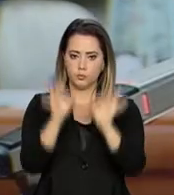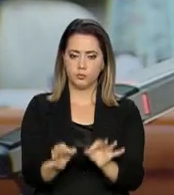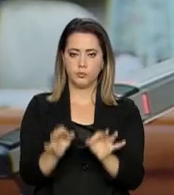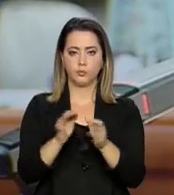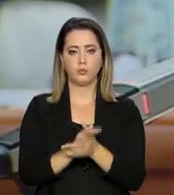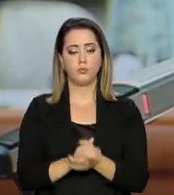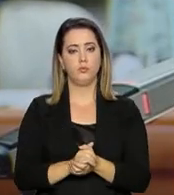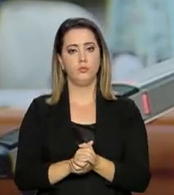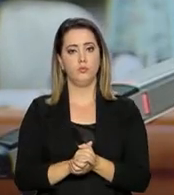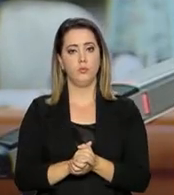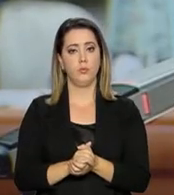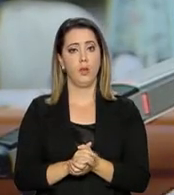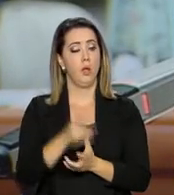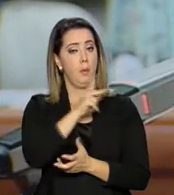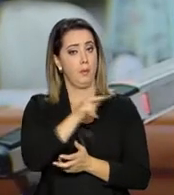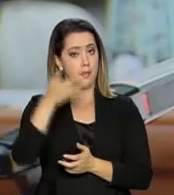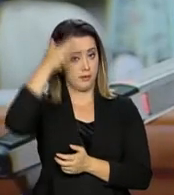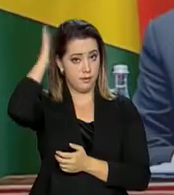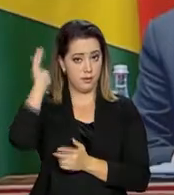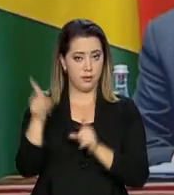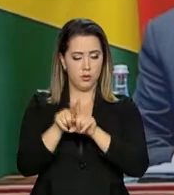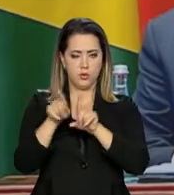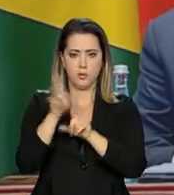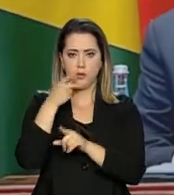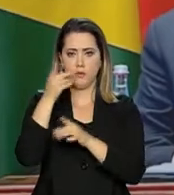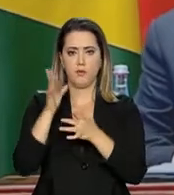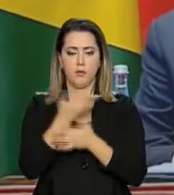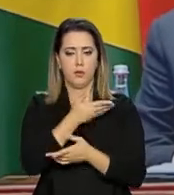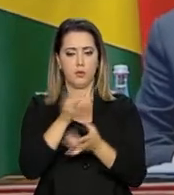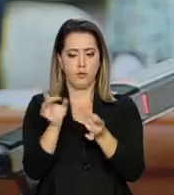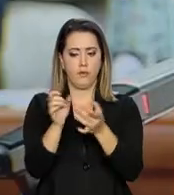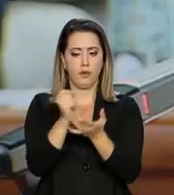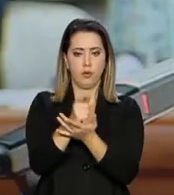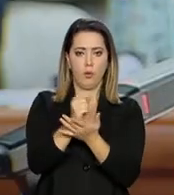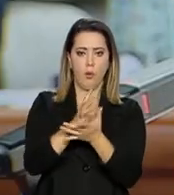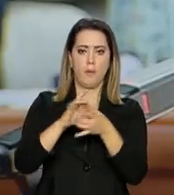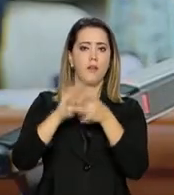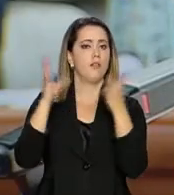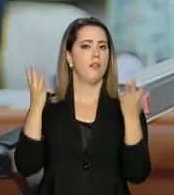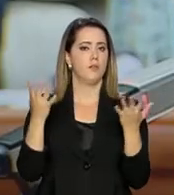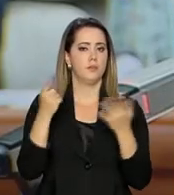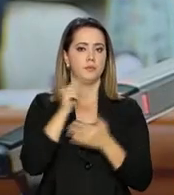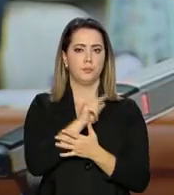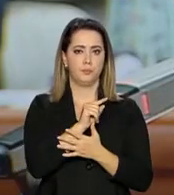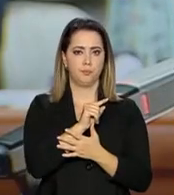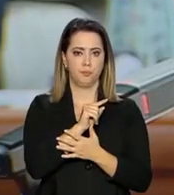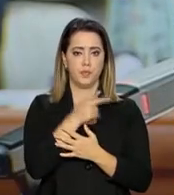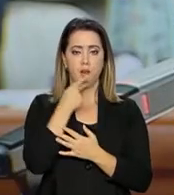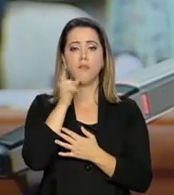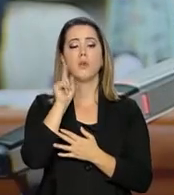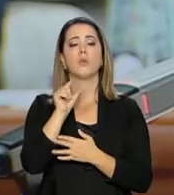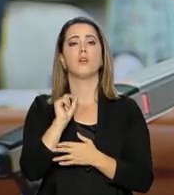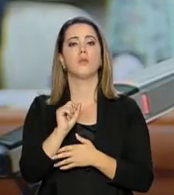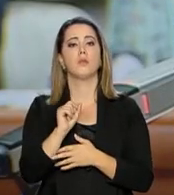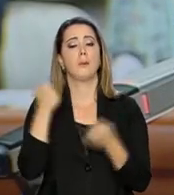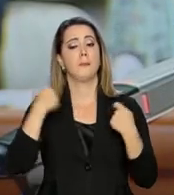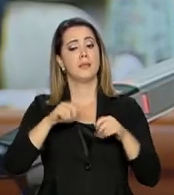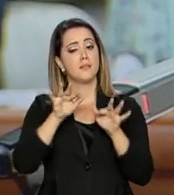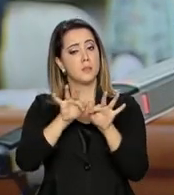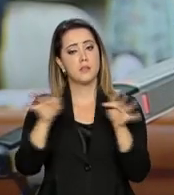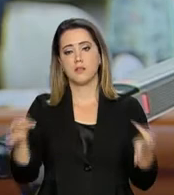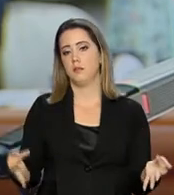michel temer também defendeu um comércio mais livre dentro do bloco que precisamos simplificar procedimentos